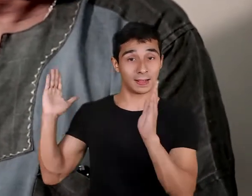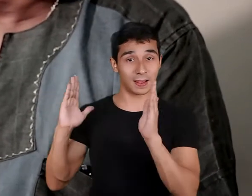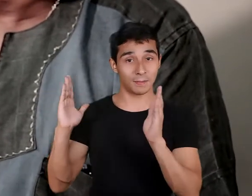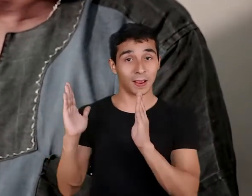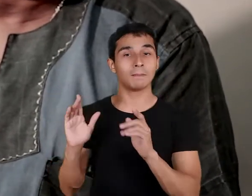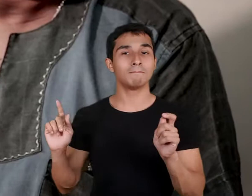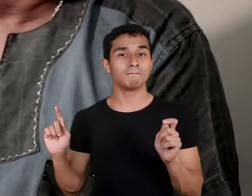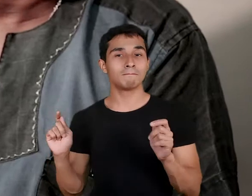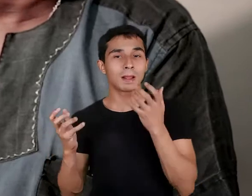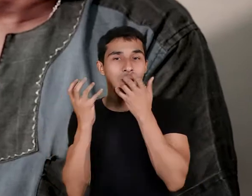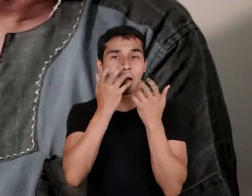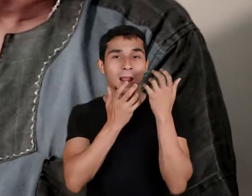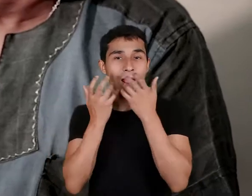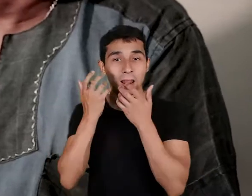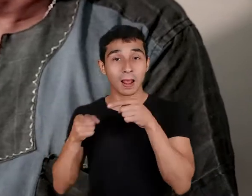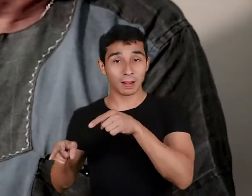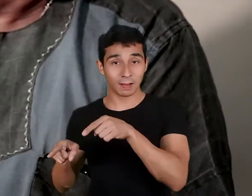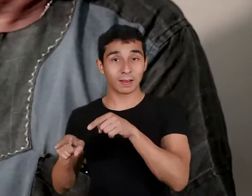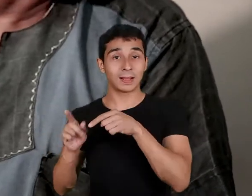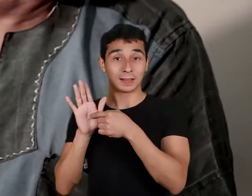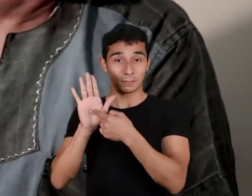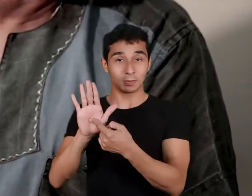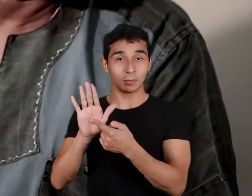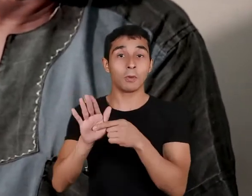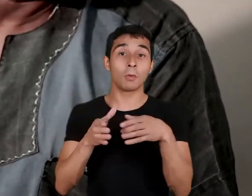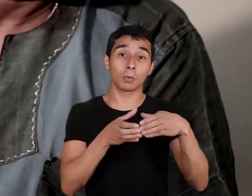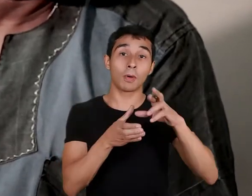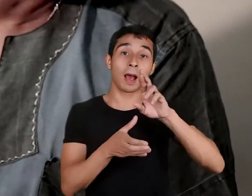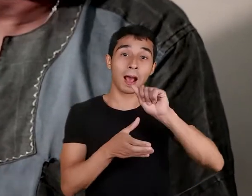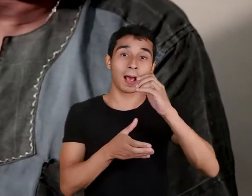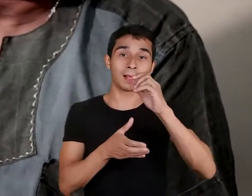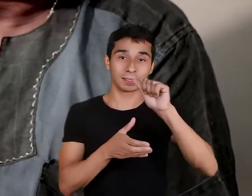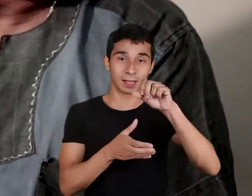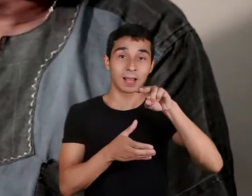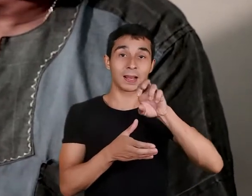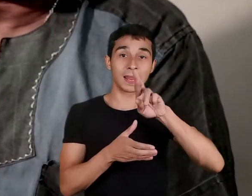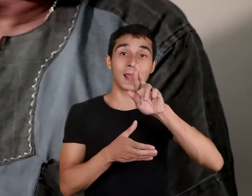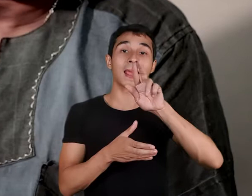Bar, o Raça Negra estava também na sua